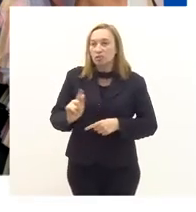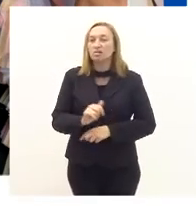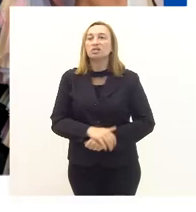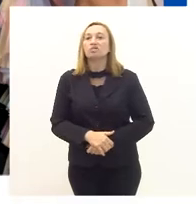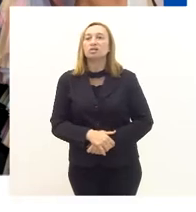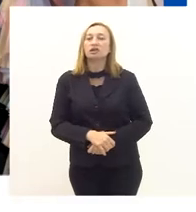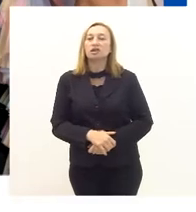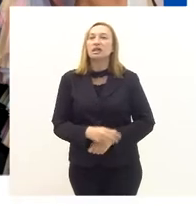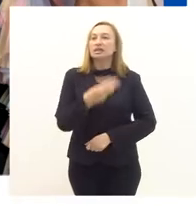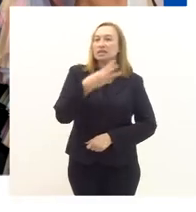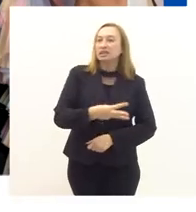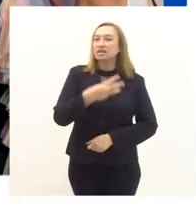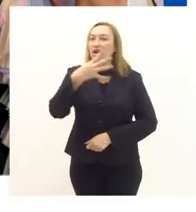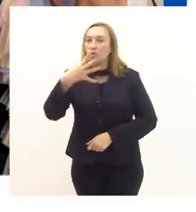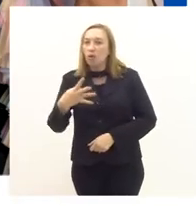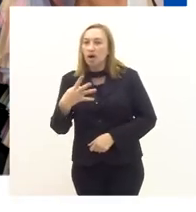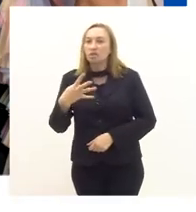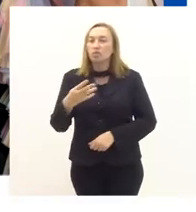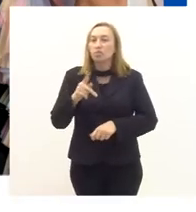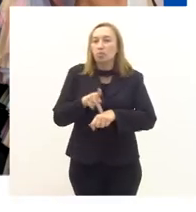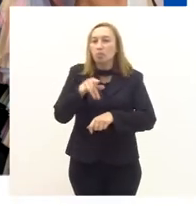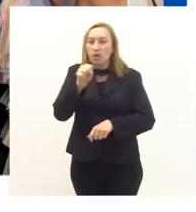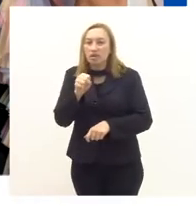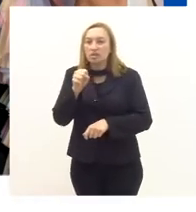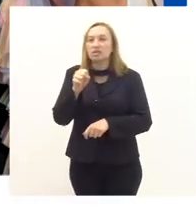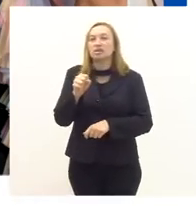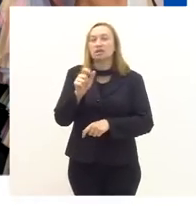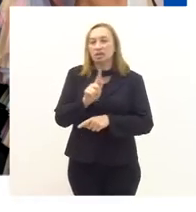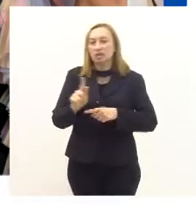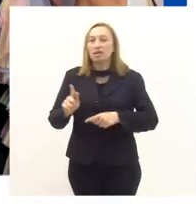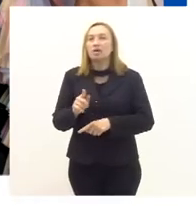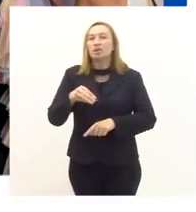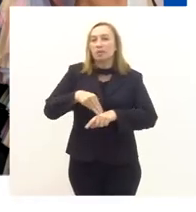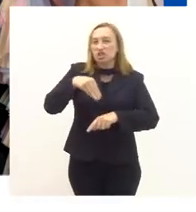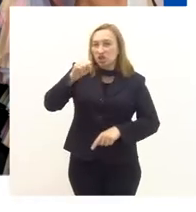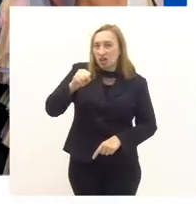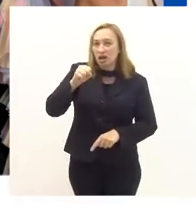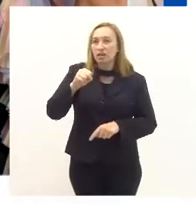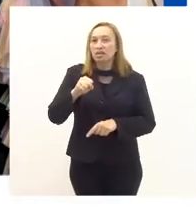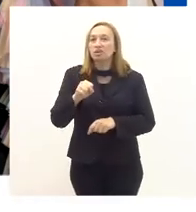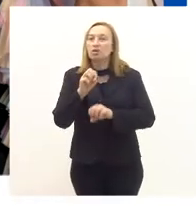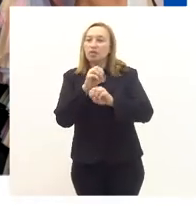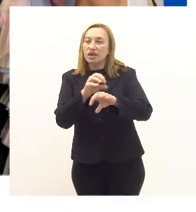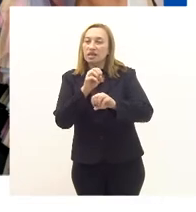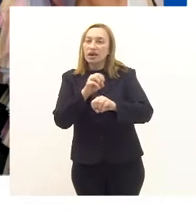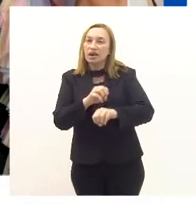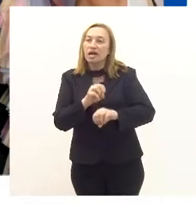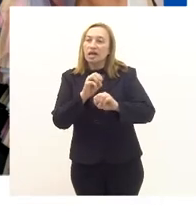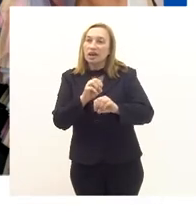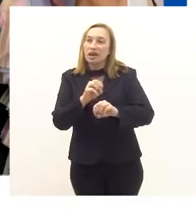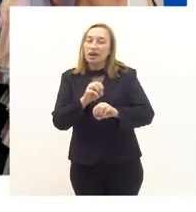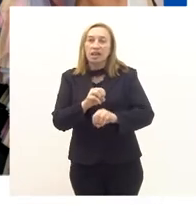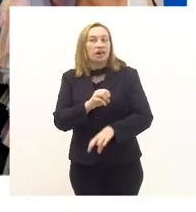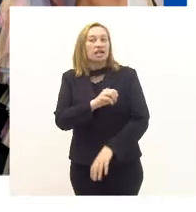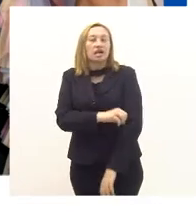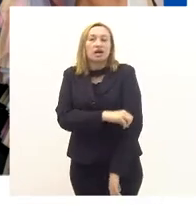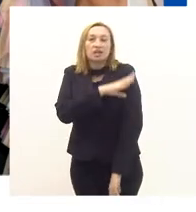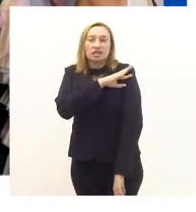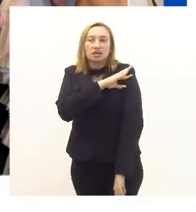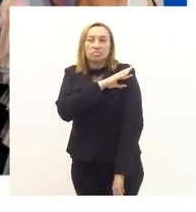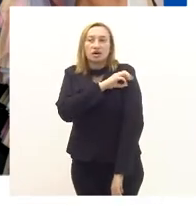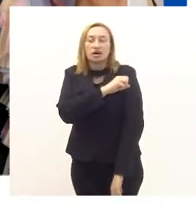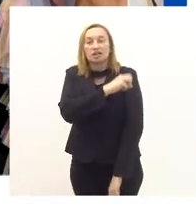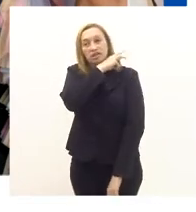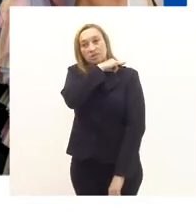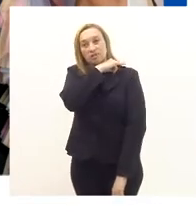graduações, 34% com pós-graduação, mestrado, ensino médio, ensino fundamental, e já temos pessoas